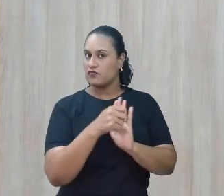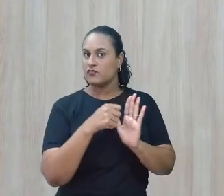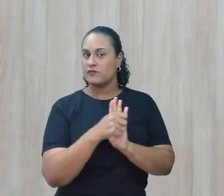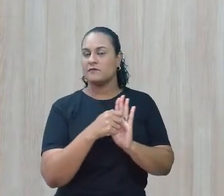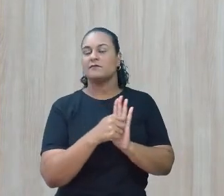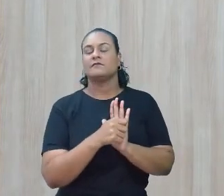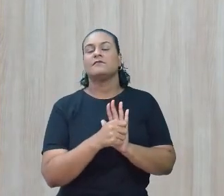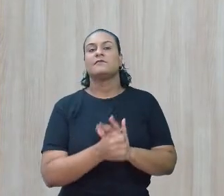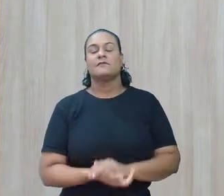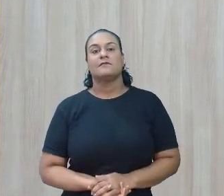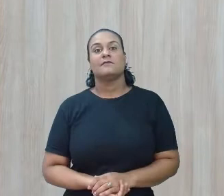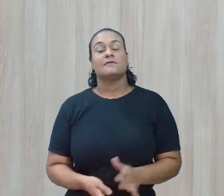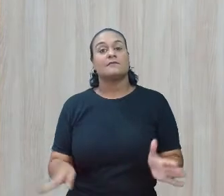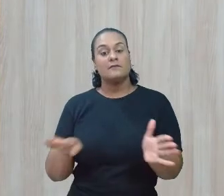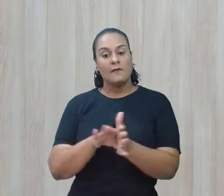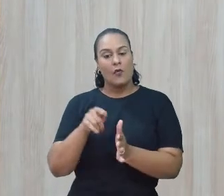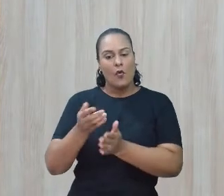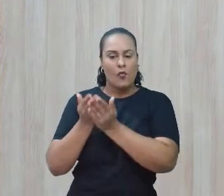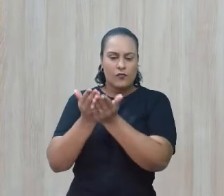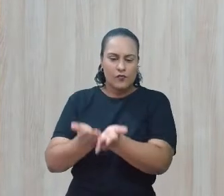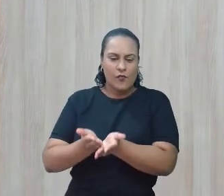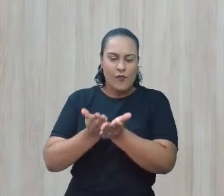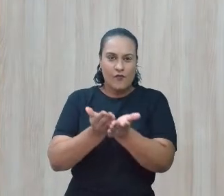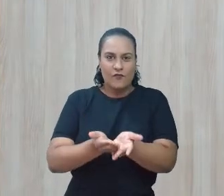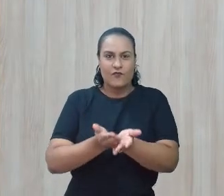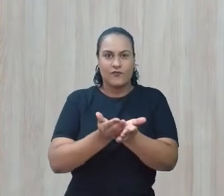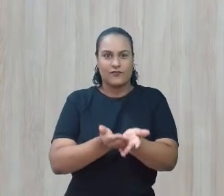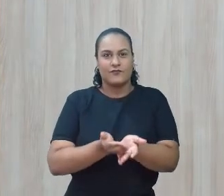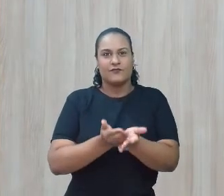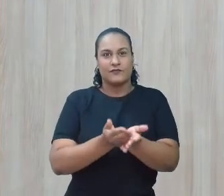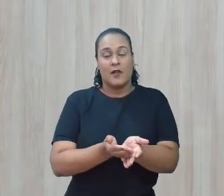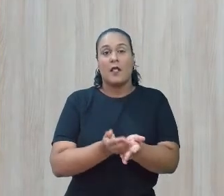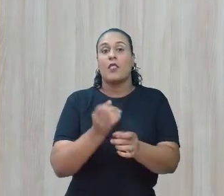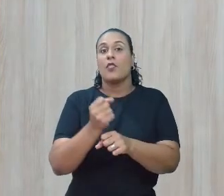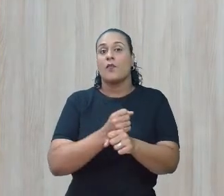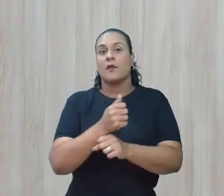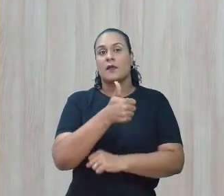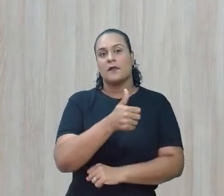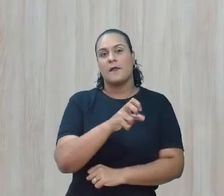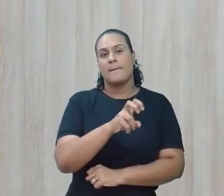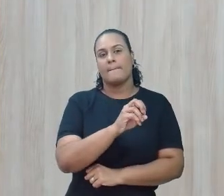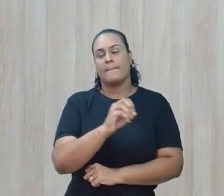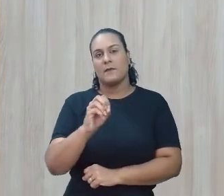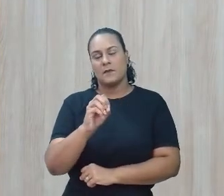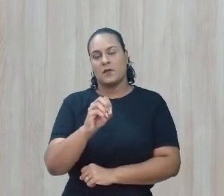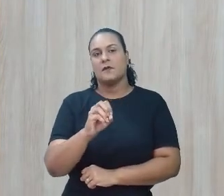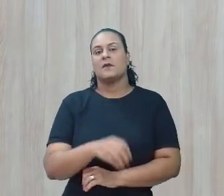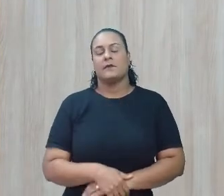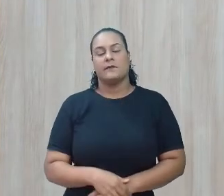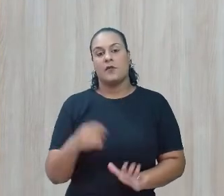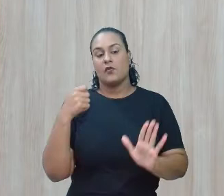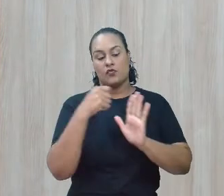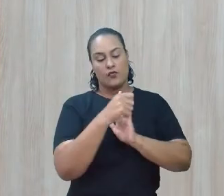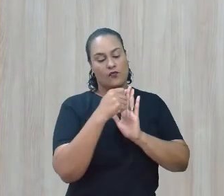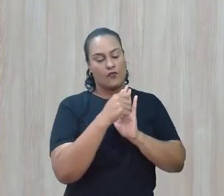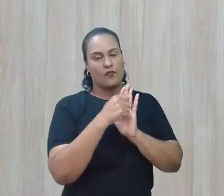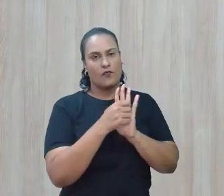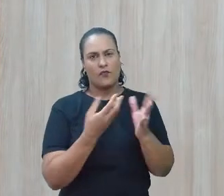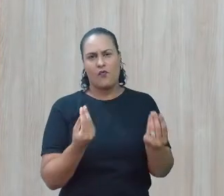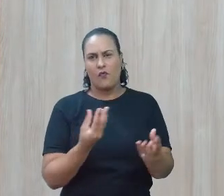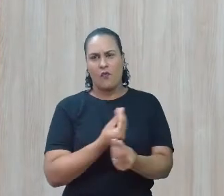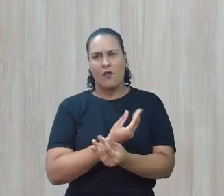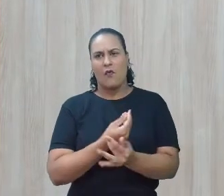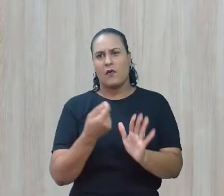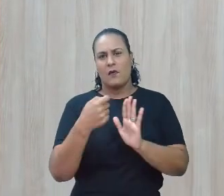quando chegou aqui nas caravelas com Pedro Álvares Cabral em 1500. E ele escreve uma série de cartas, uma carta